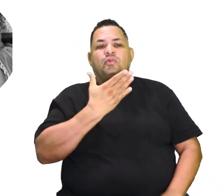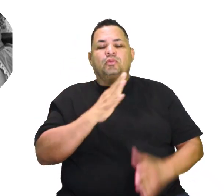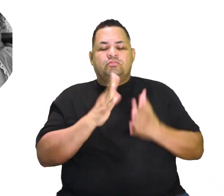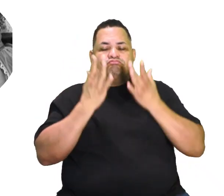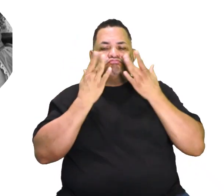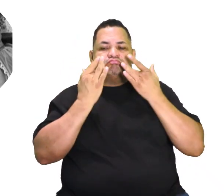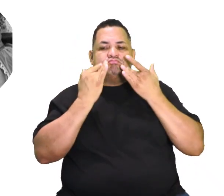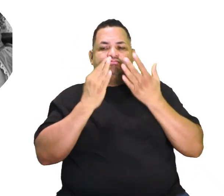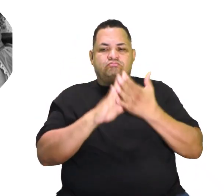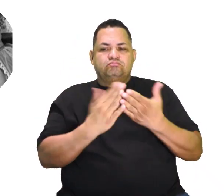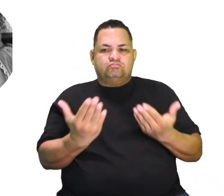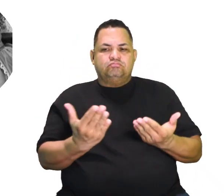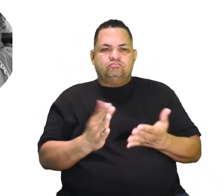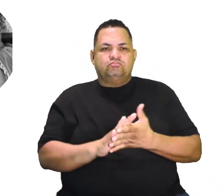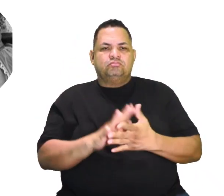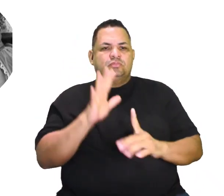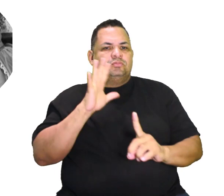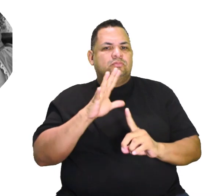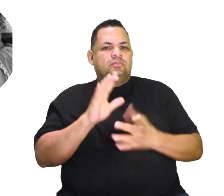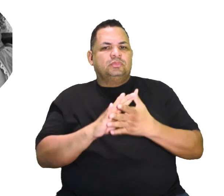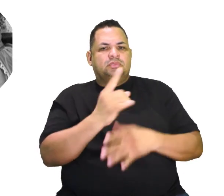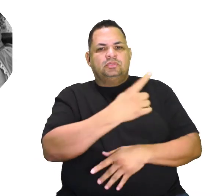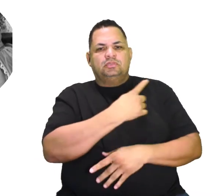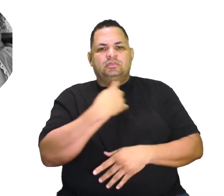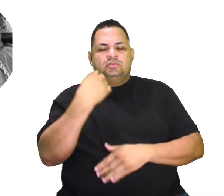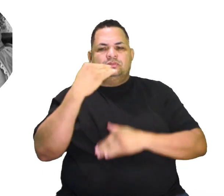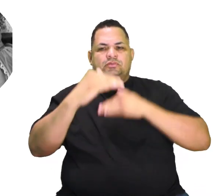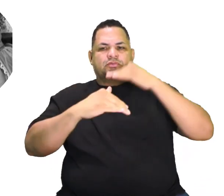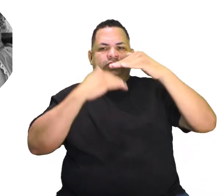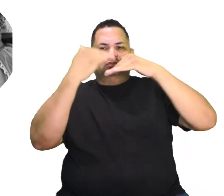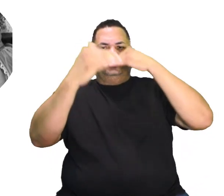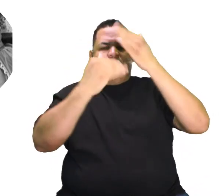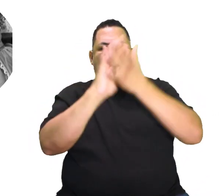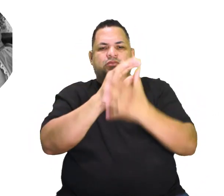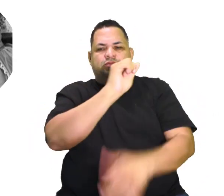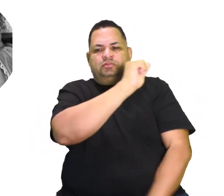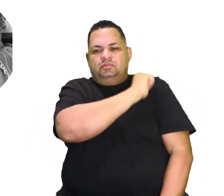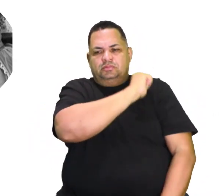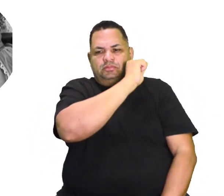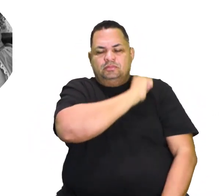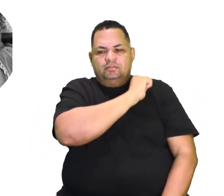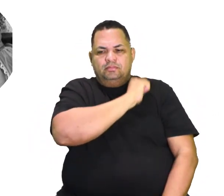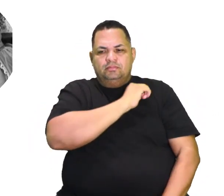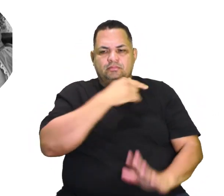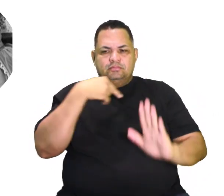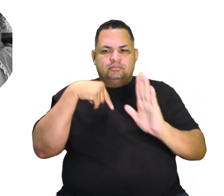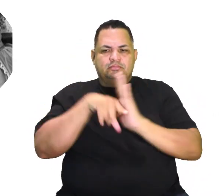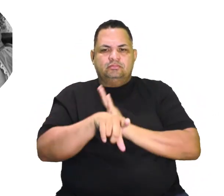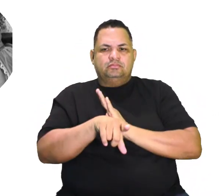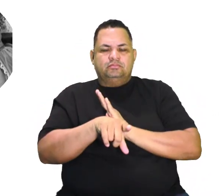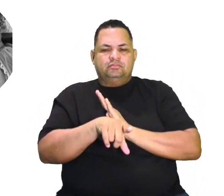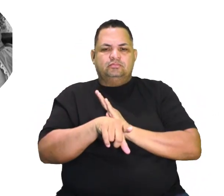que o teatro pode trazer para o desenvolvimento do estudante, certo? Então, essa é a pergunta.